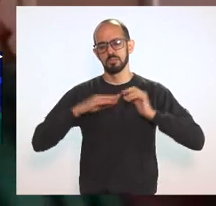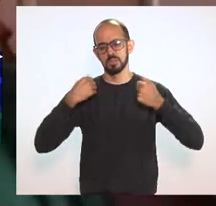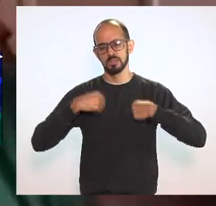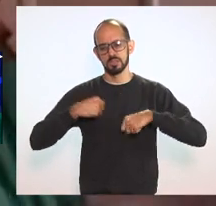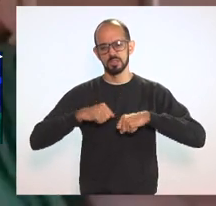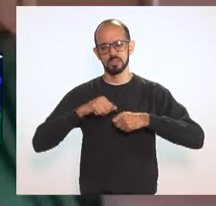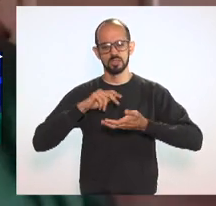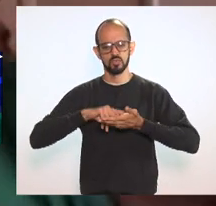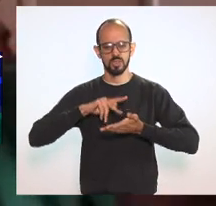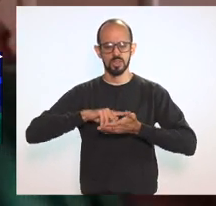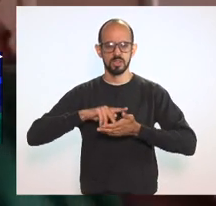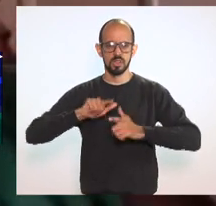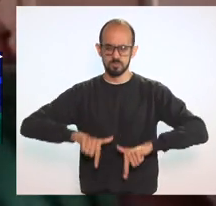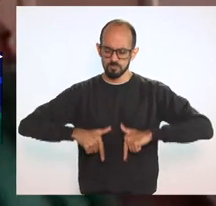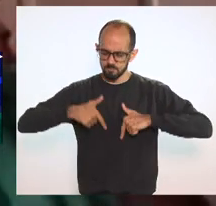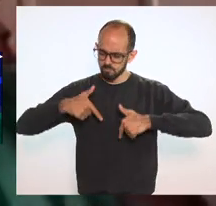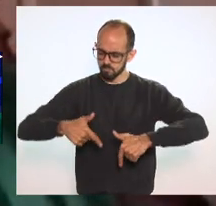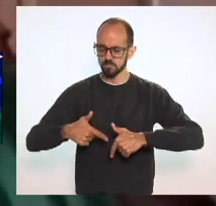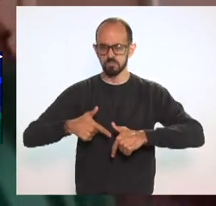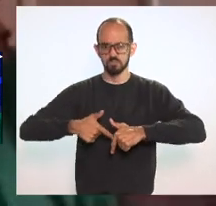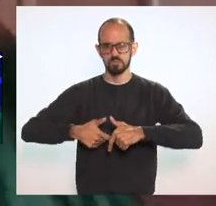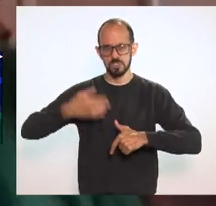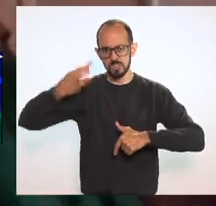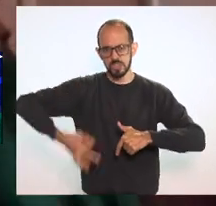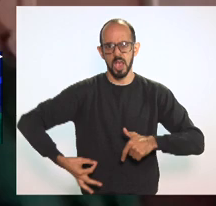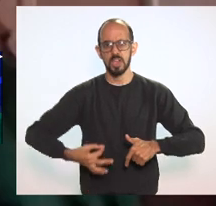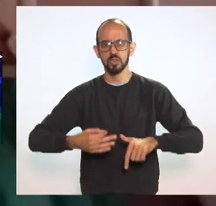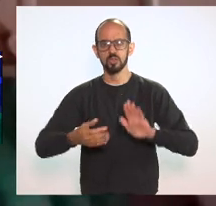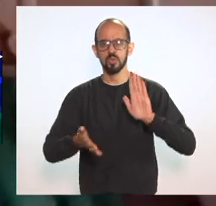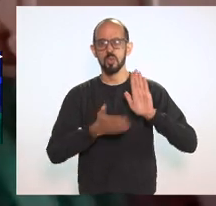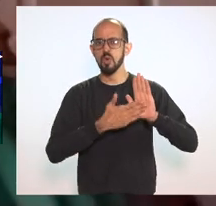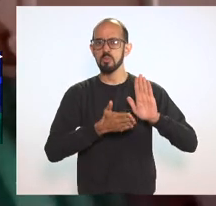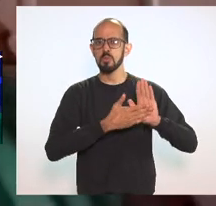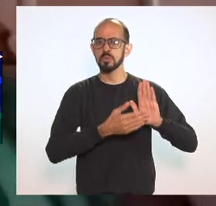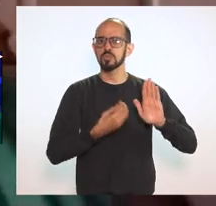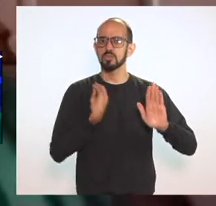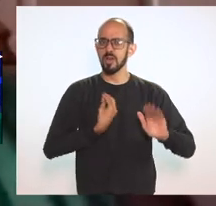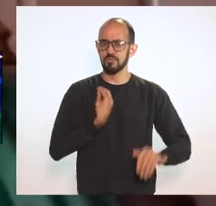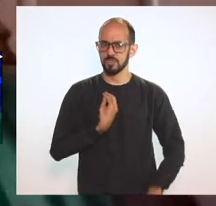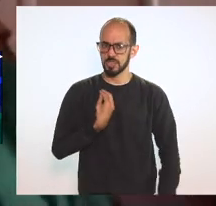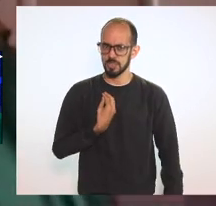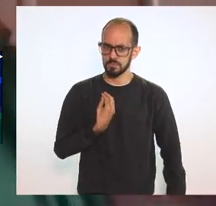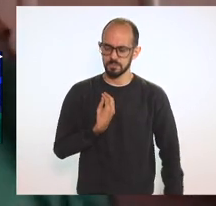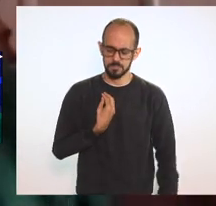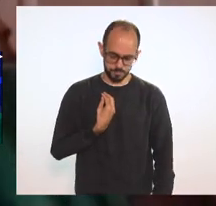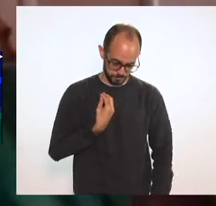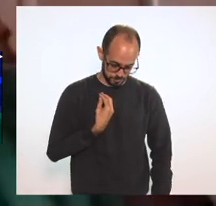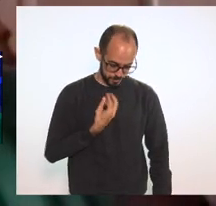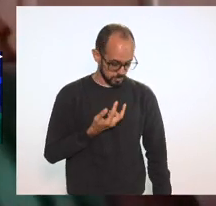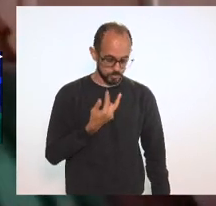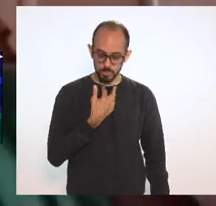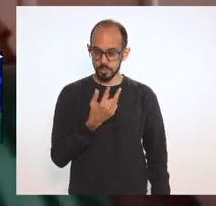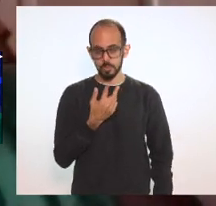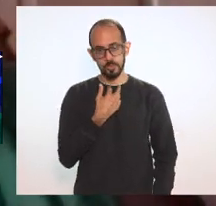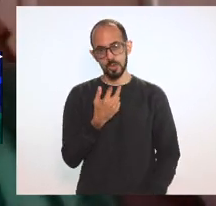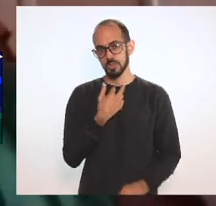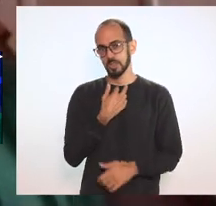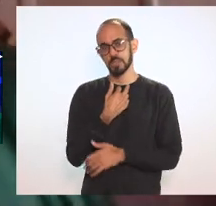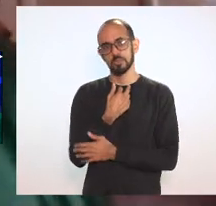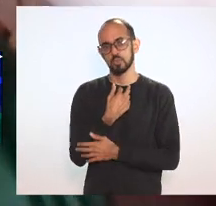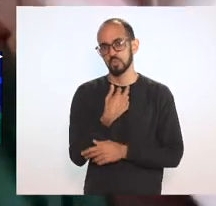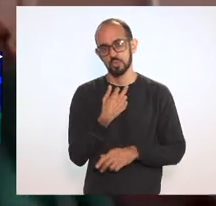efetividade e assertividade compromisso com a vida não podemos